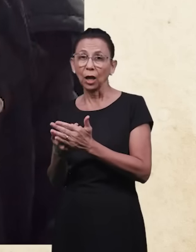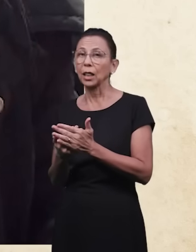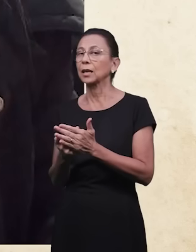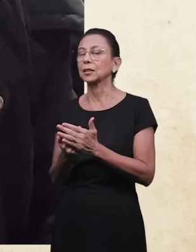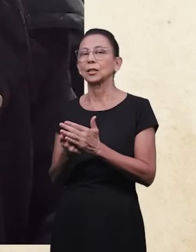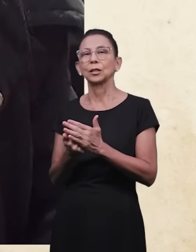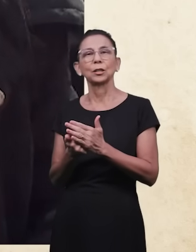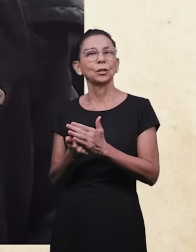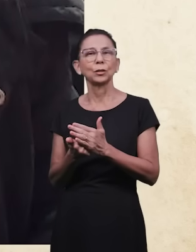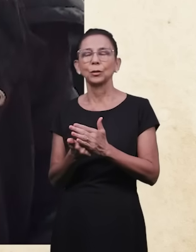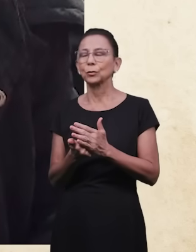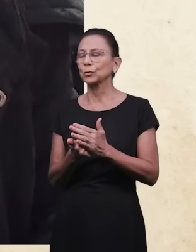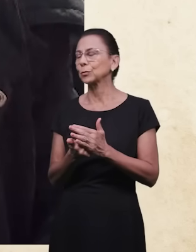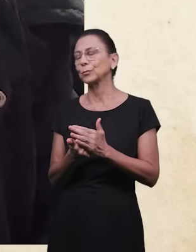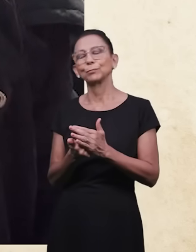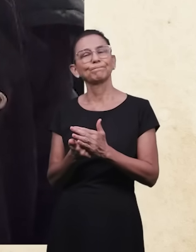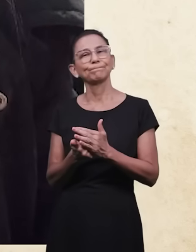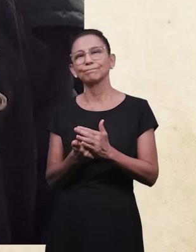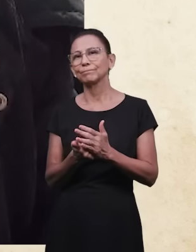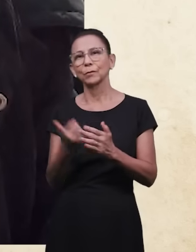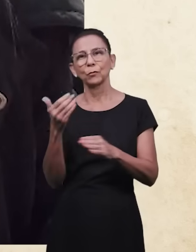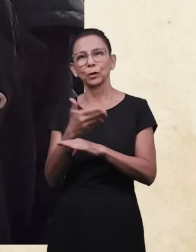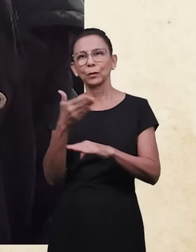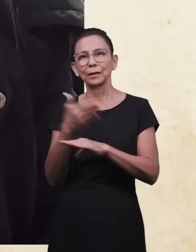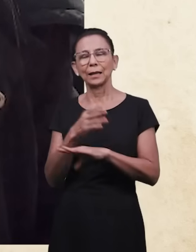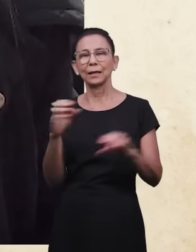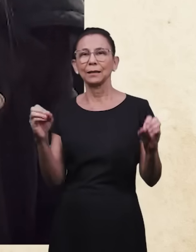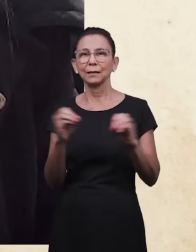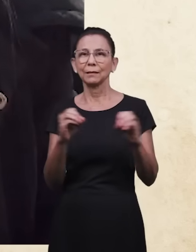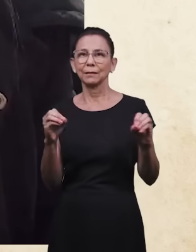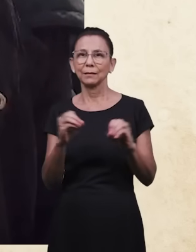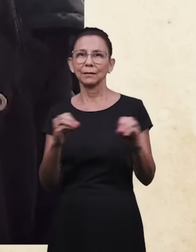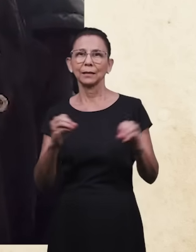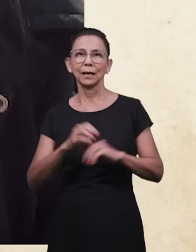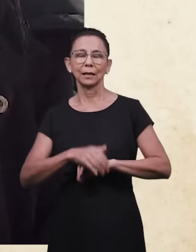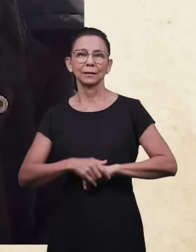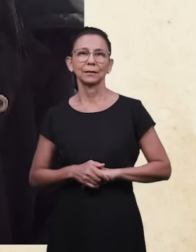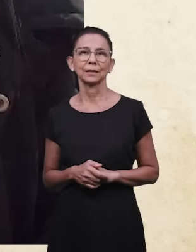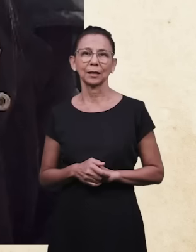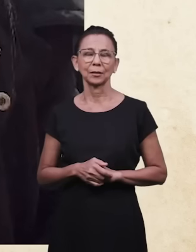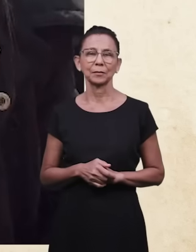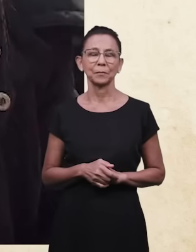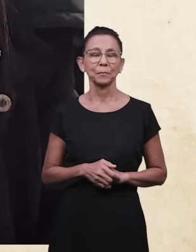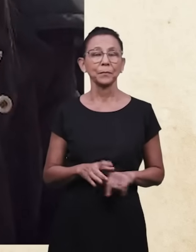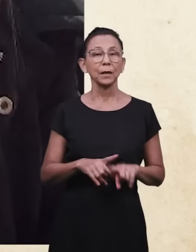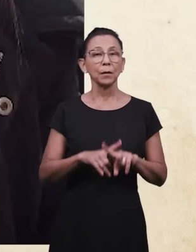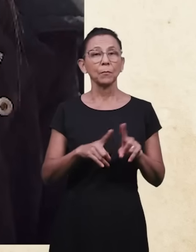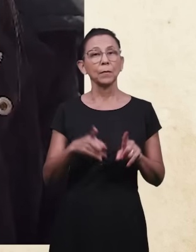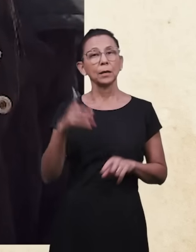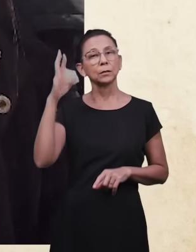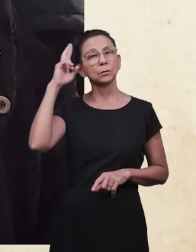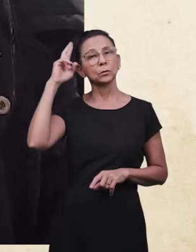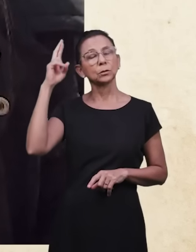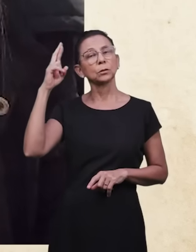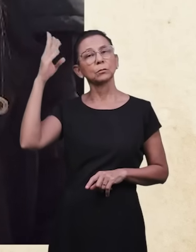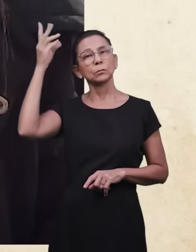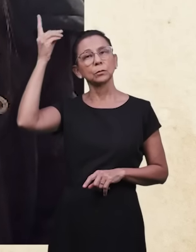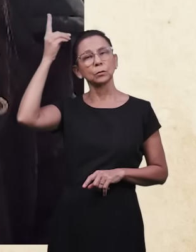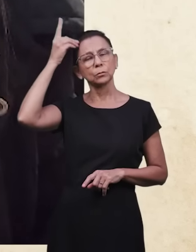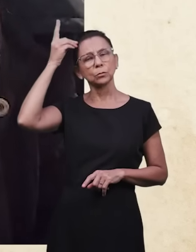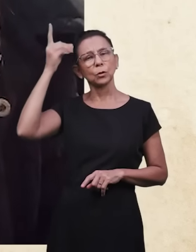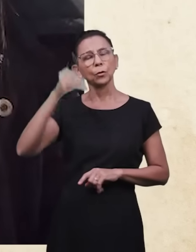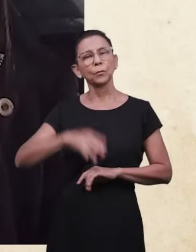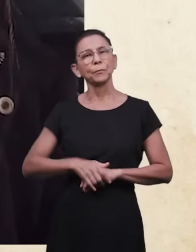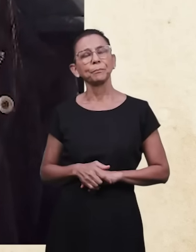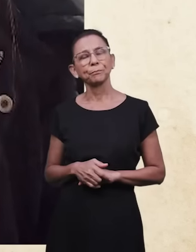dos adolescentes, ela me contando, disse que o seu filho, antes de ir à escola, se colocava de joelhos e clamava ao Senhor para que